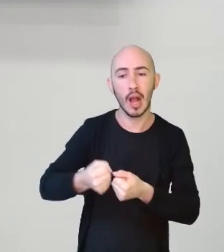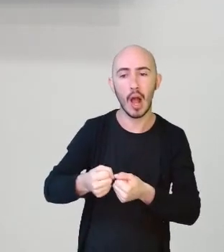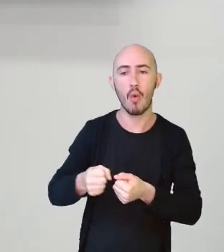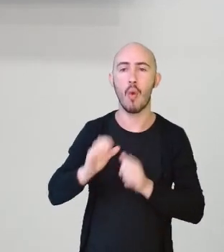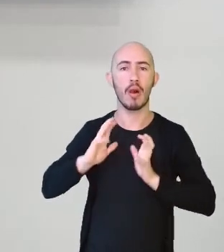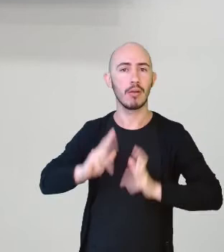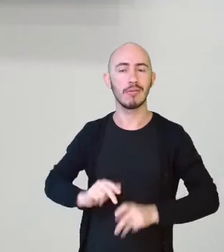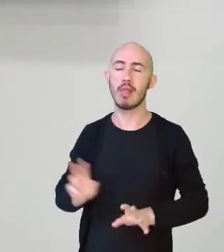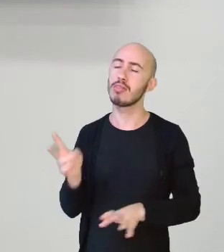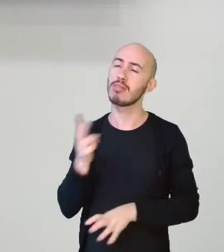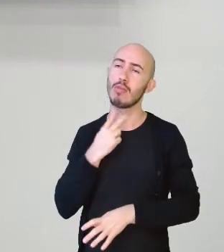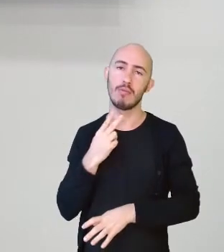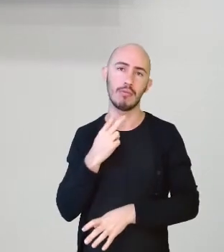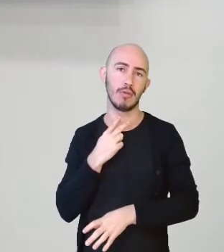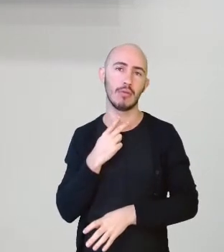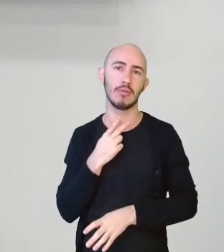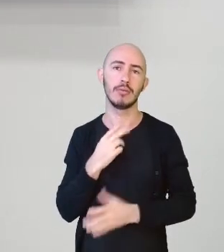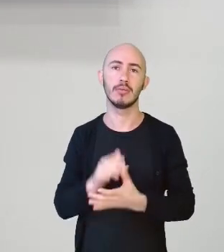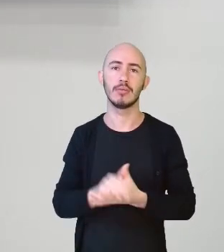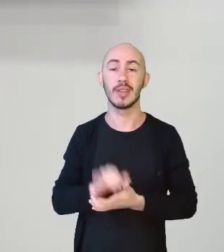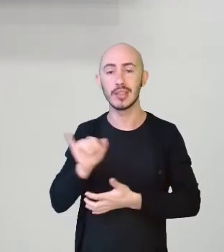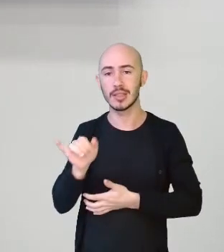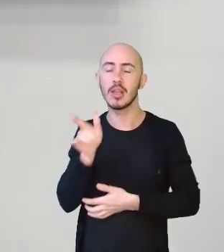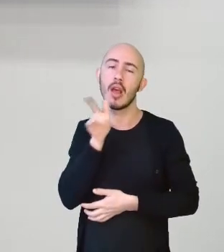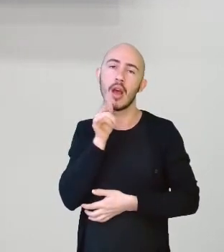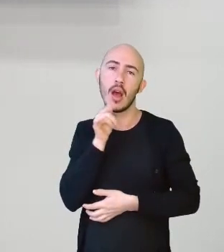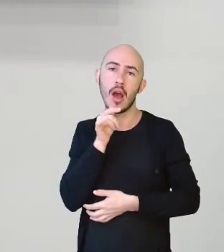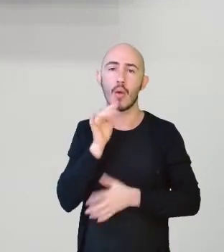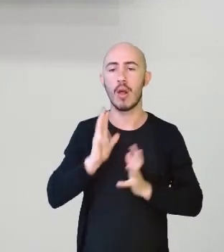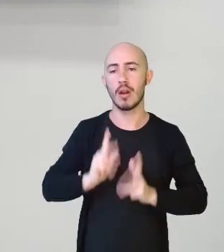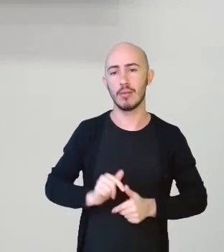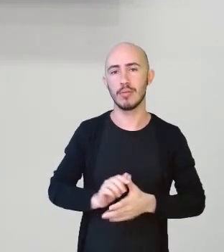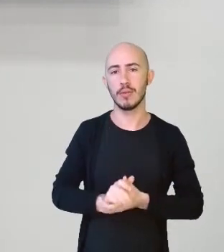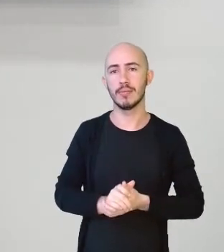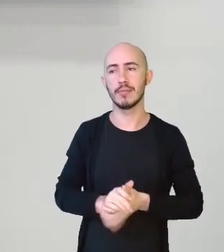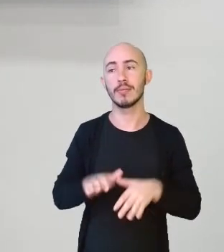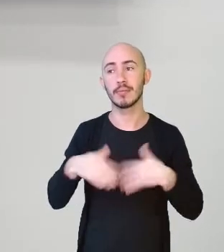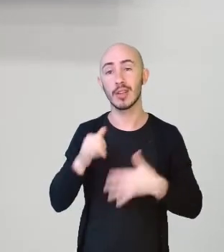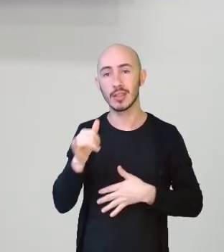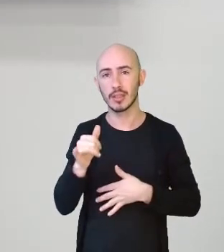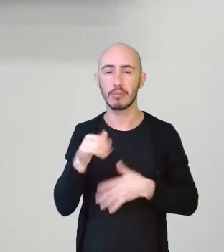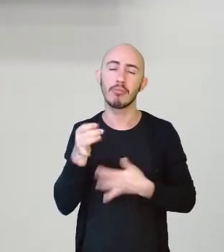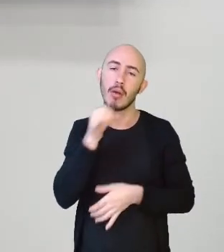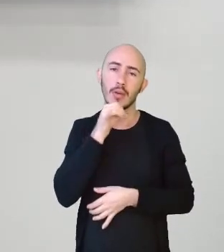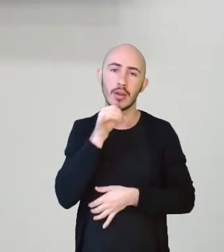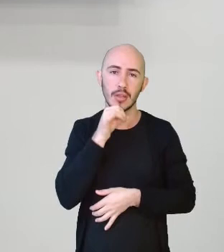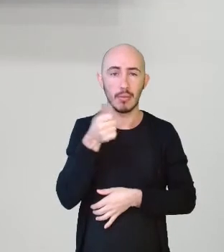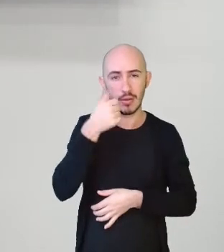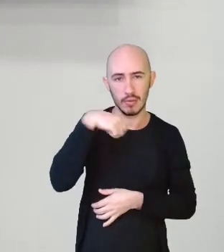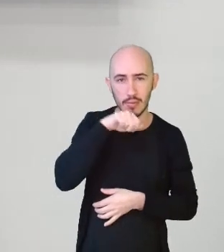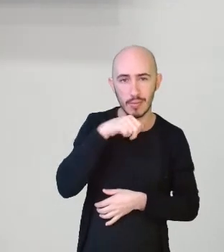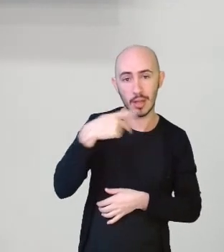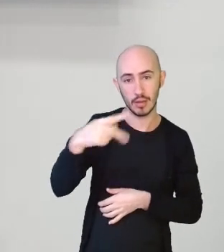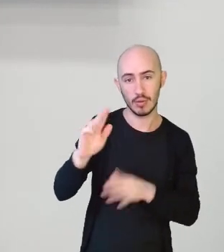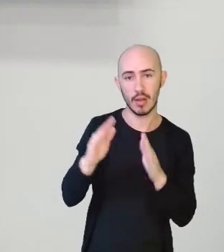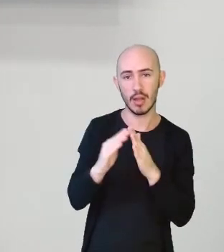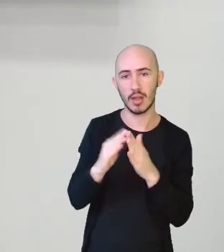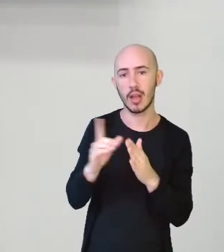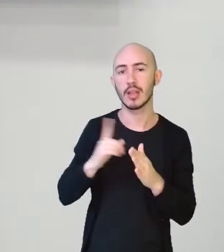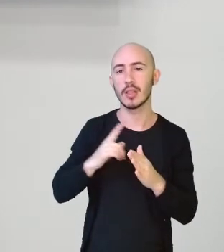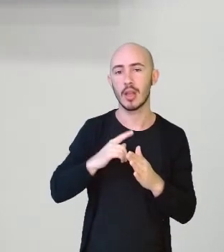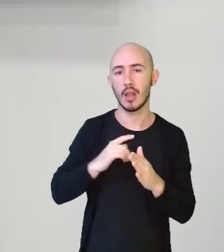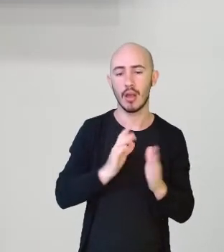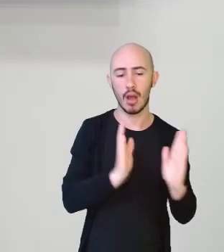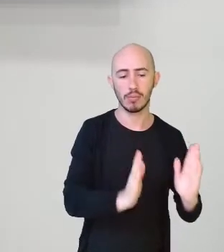nós podemos reaproveitar uma água que já foi usada. Por exemplo, se sua mãe em casa ela tem uma máquina de lavar, ou ela tem um tanquinho daquele, a